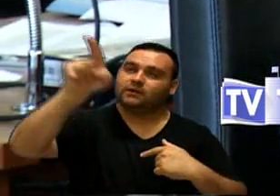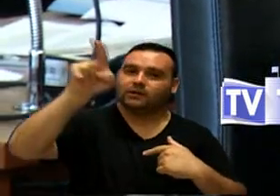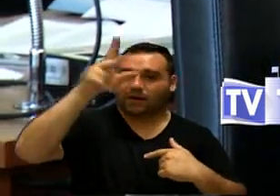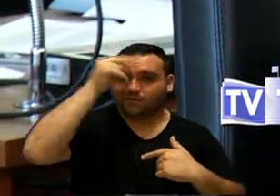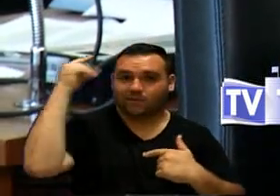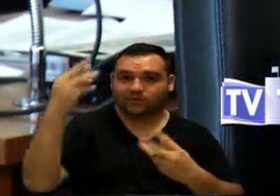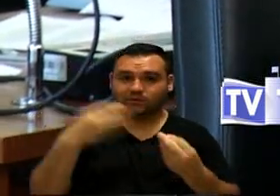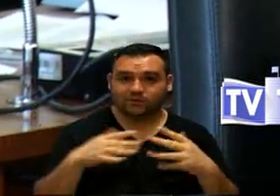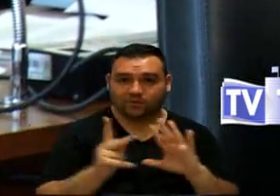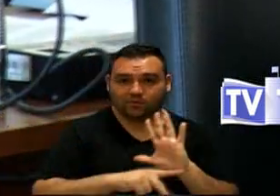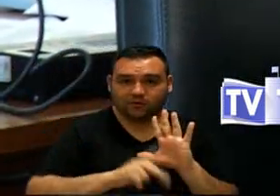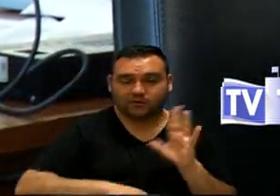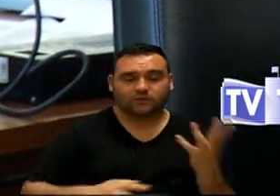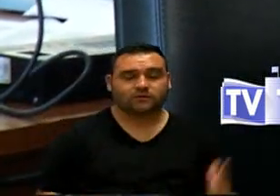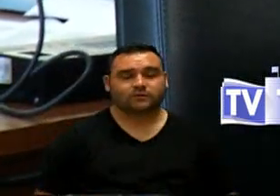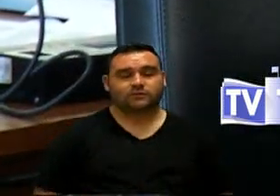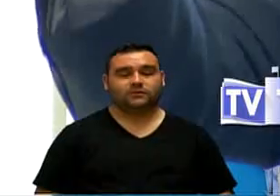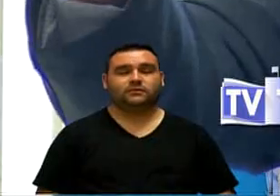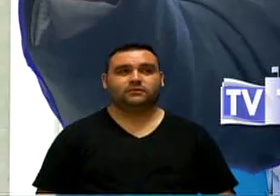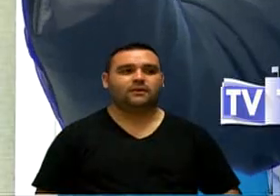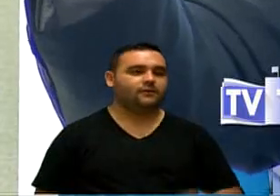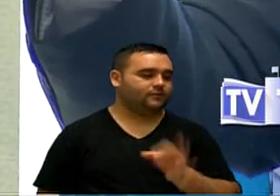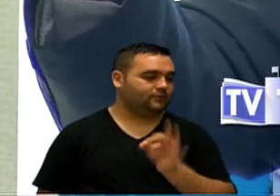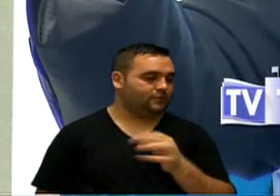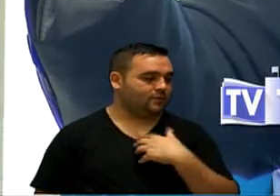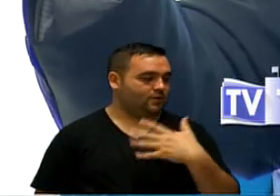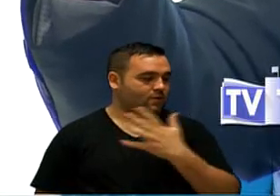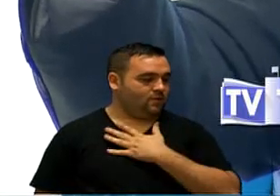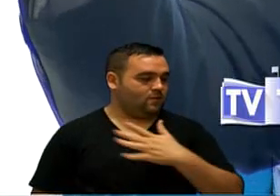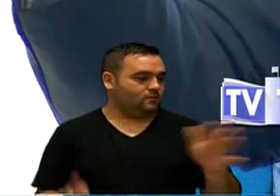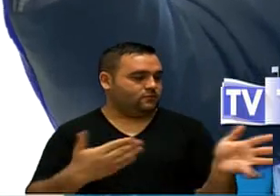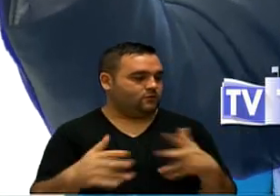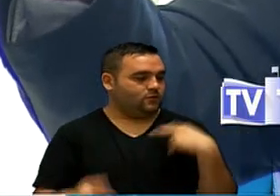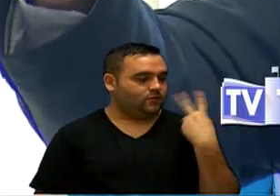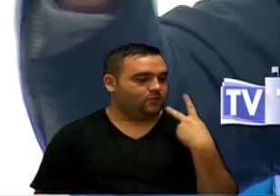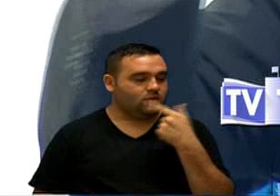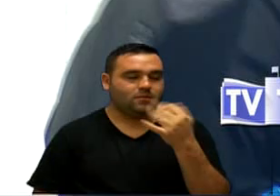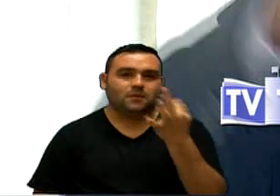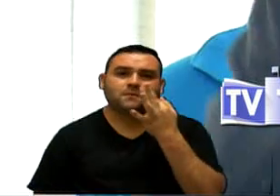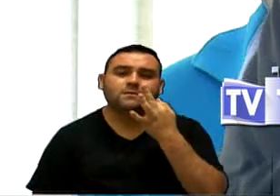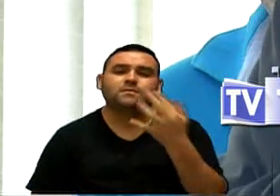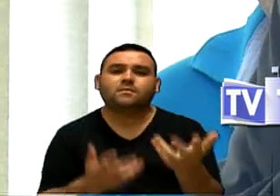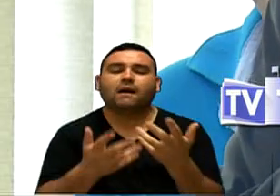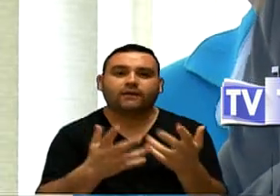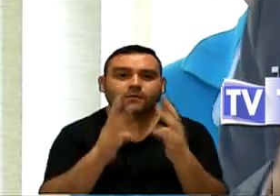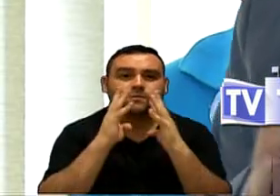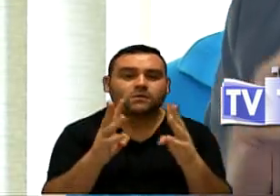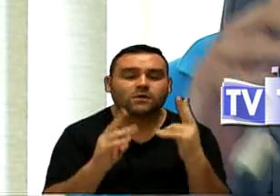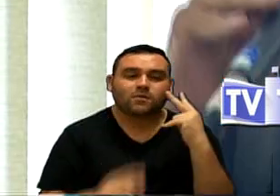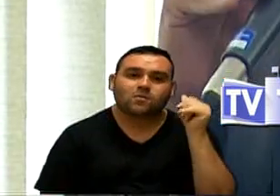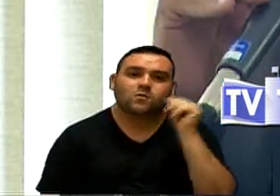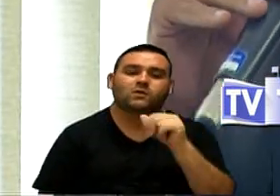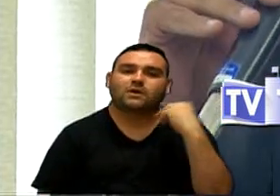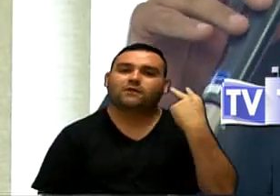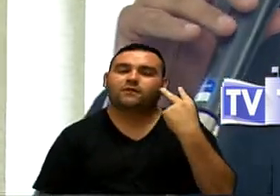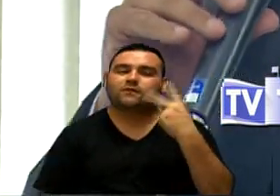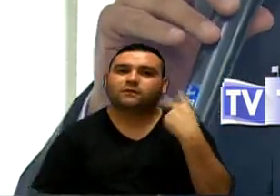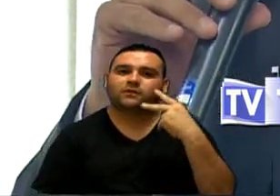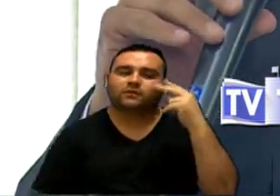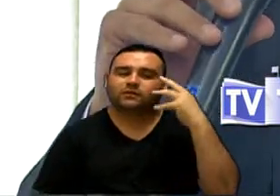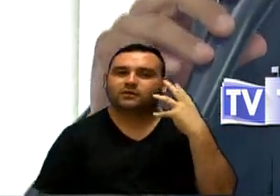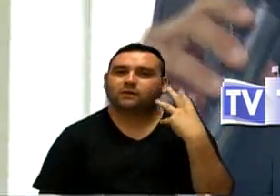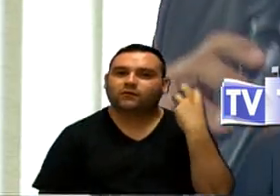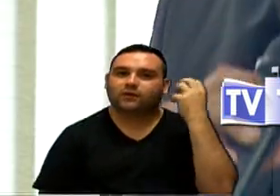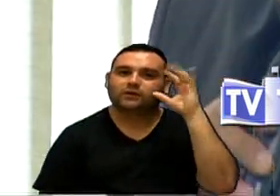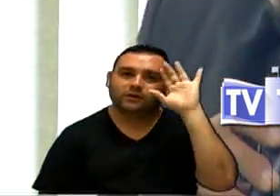cá. Pois é. Não, eu tô gostando aqui do encaminhamento do vereador Fernandini, mas eu queria escutar a vereadora Fernanda e a vereadora Yara, e